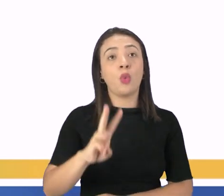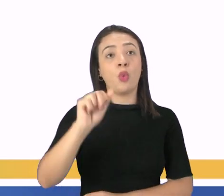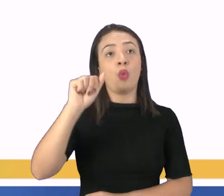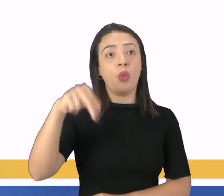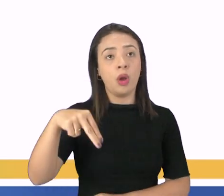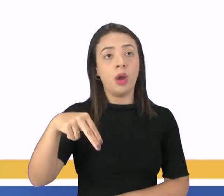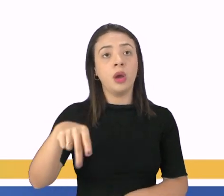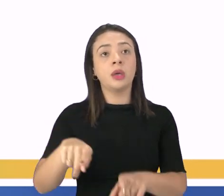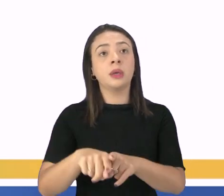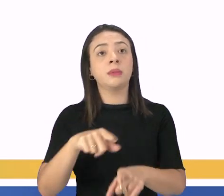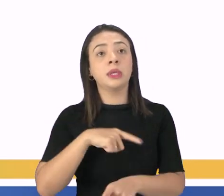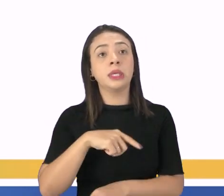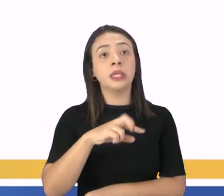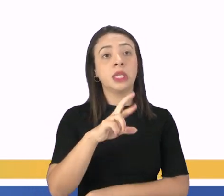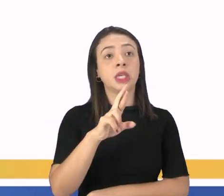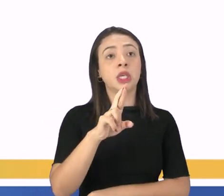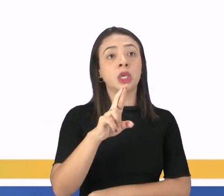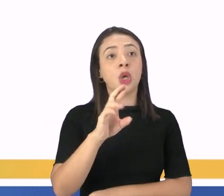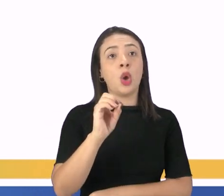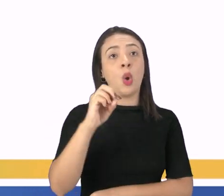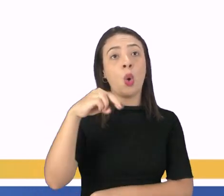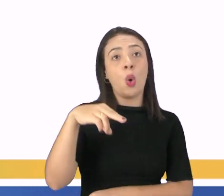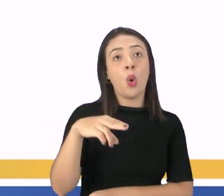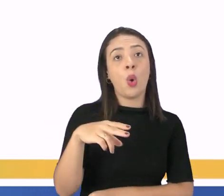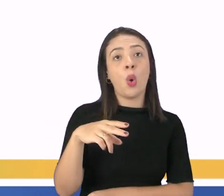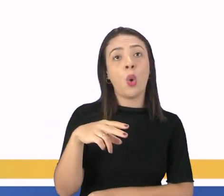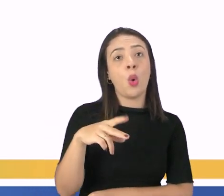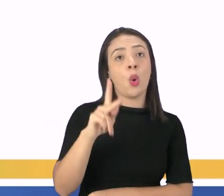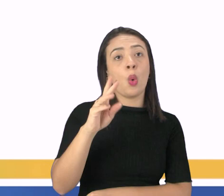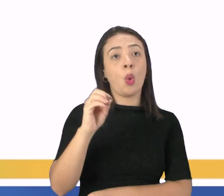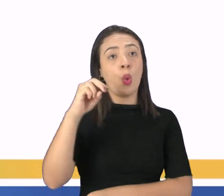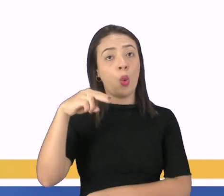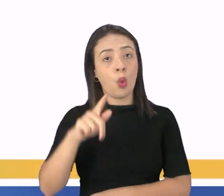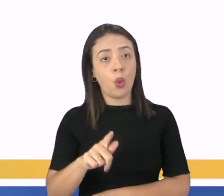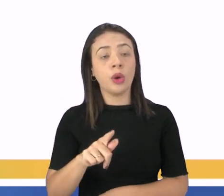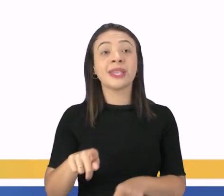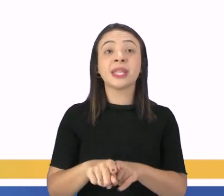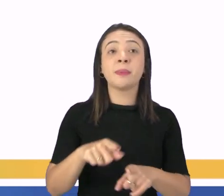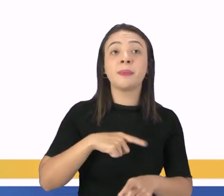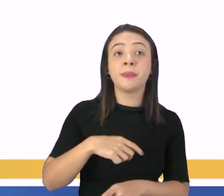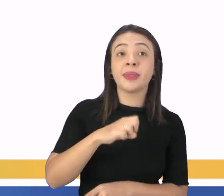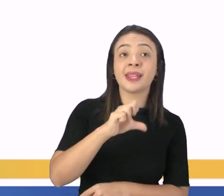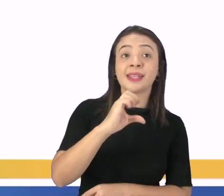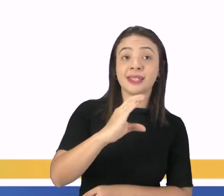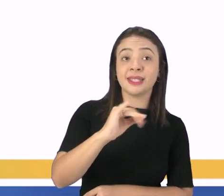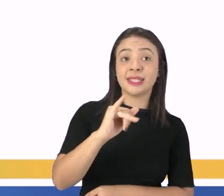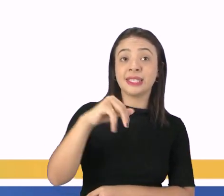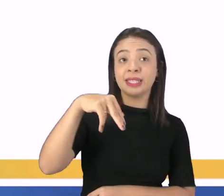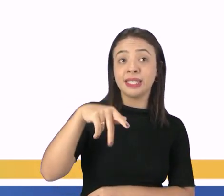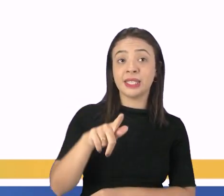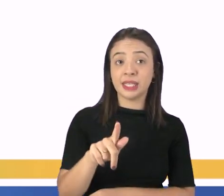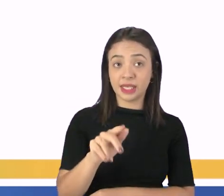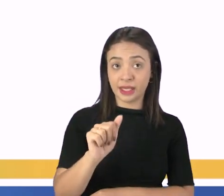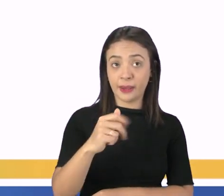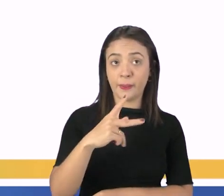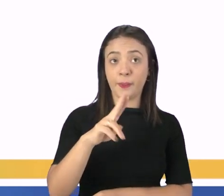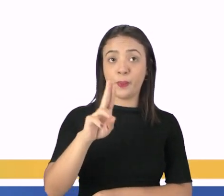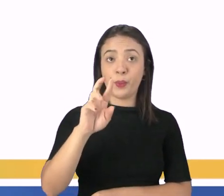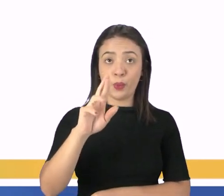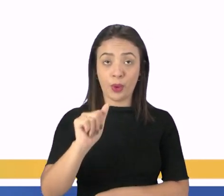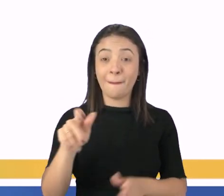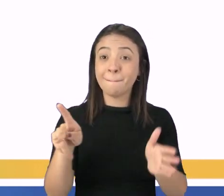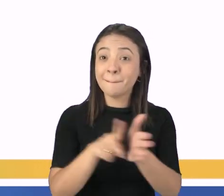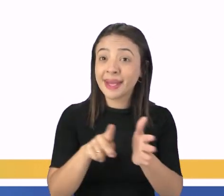mais abaixo, próximo da palavra Malásia, você tem Singapura. Esses fazem parte dos tigres asiáticos,